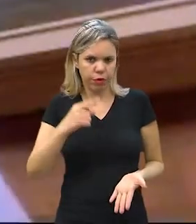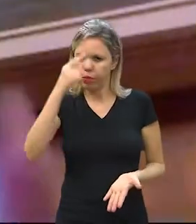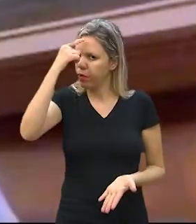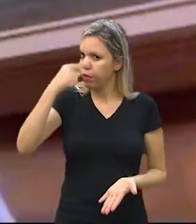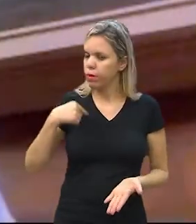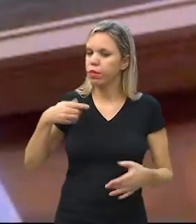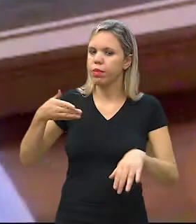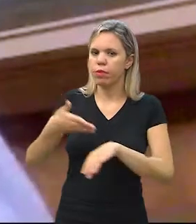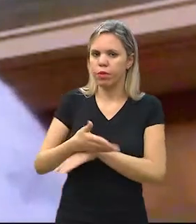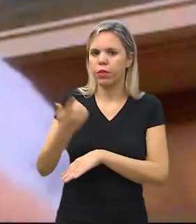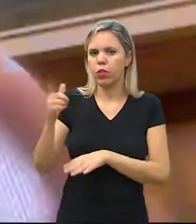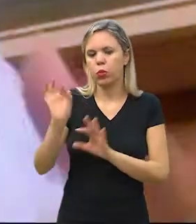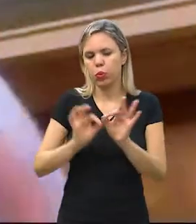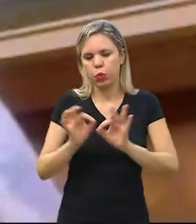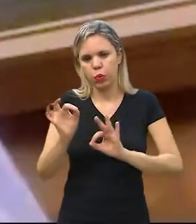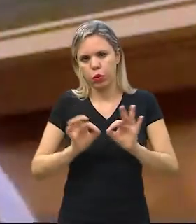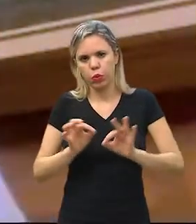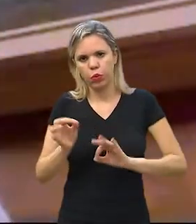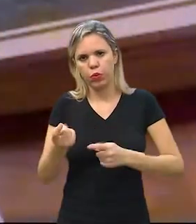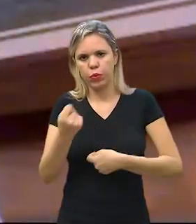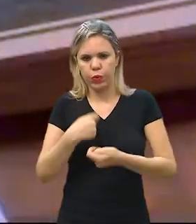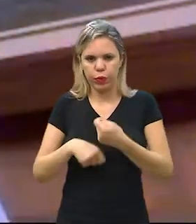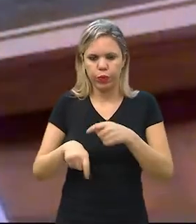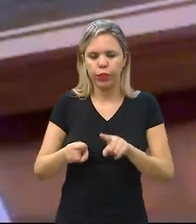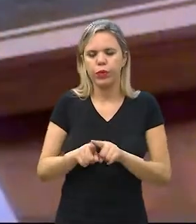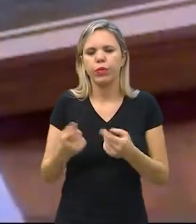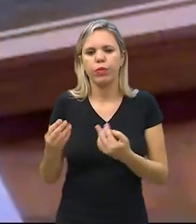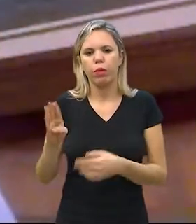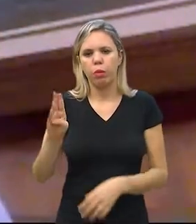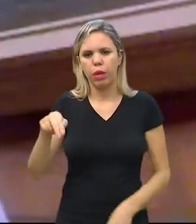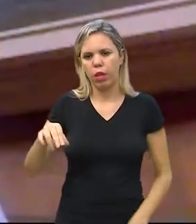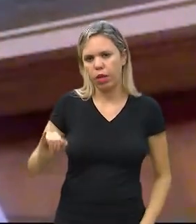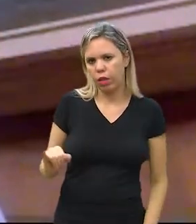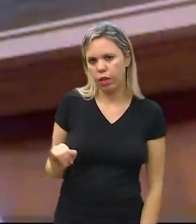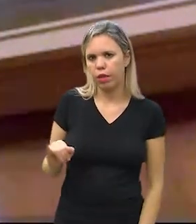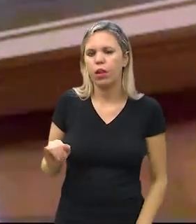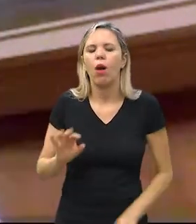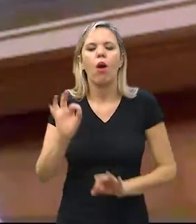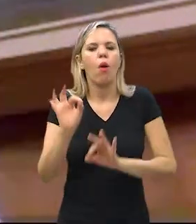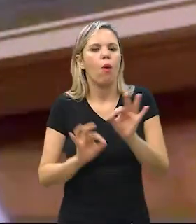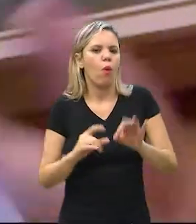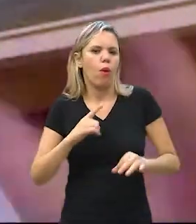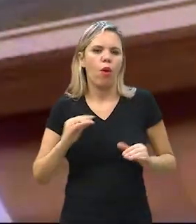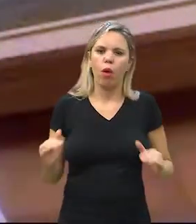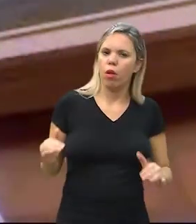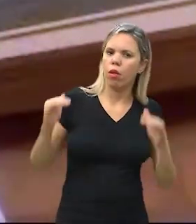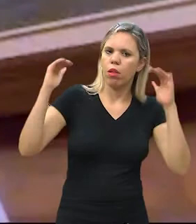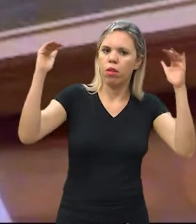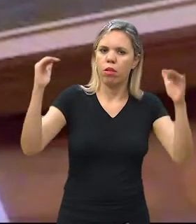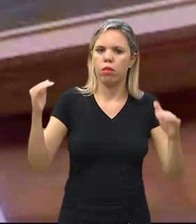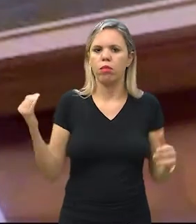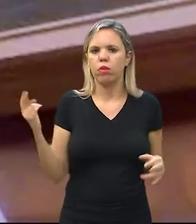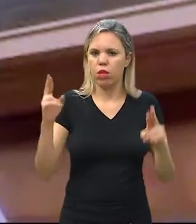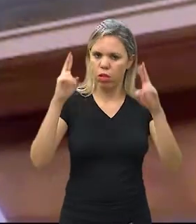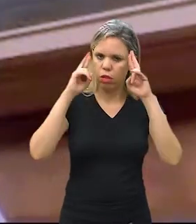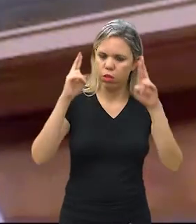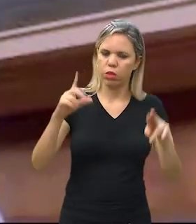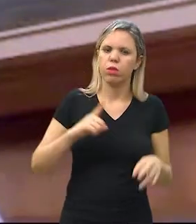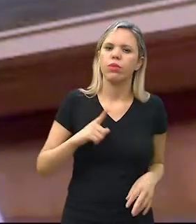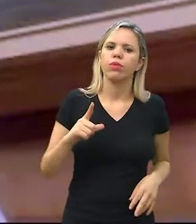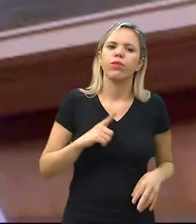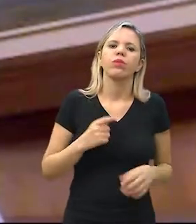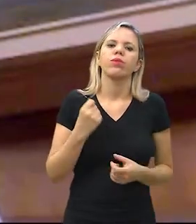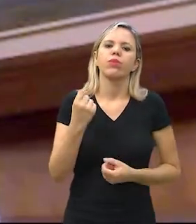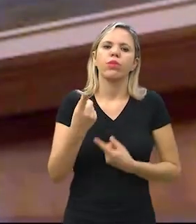um perfil para participar de uma organização de networking, como é o BNI, uma organização que tem uma alta reputação, a gente